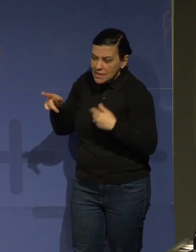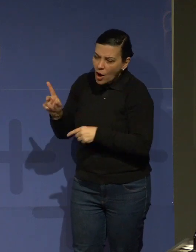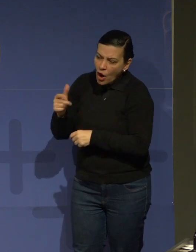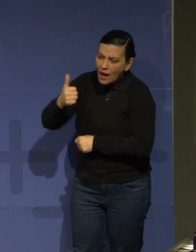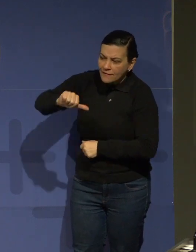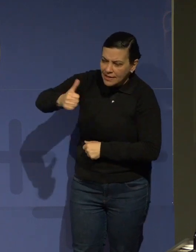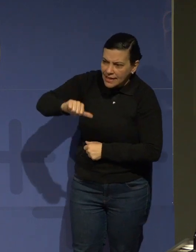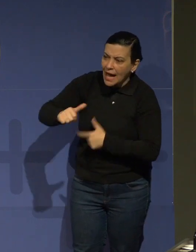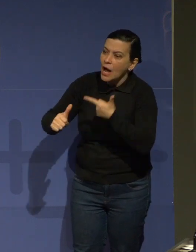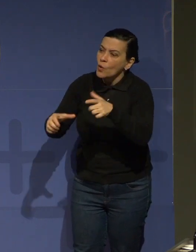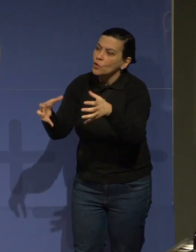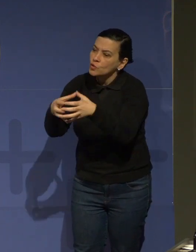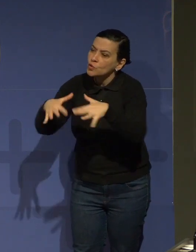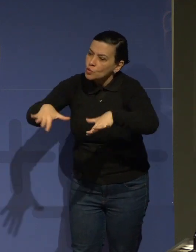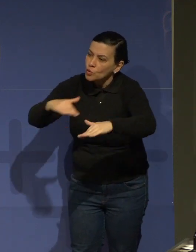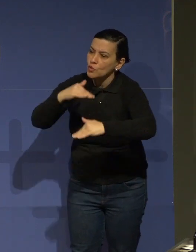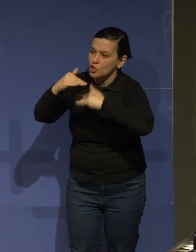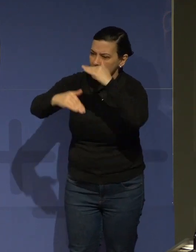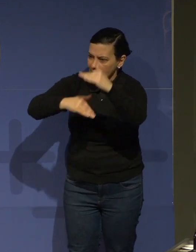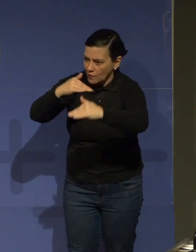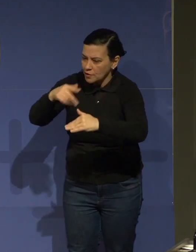gente pode pedir, por exemplo, para as gerências.